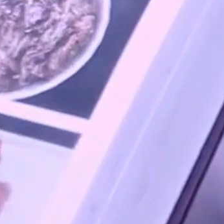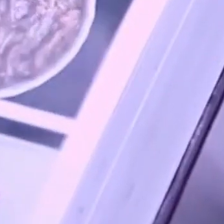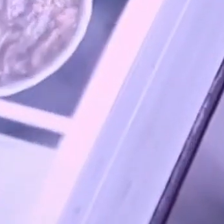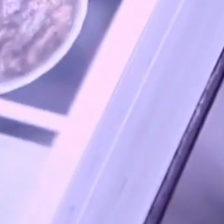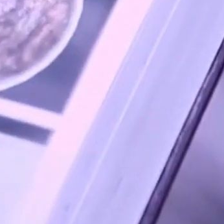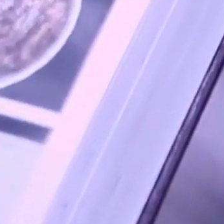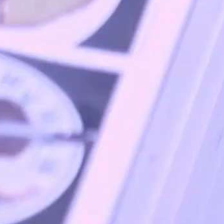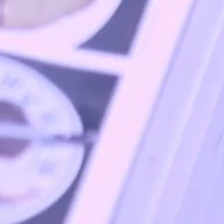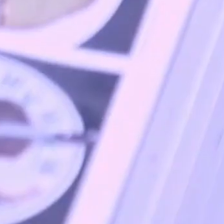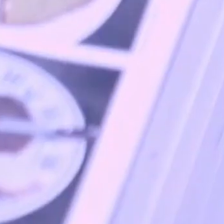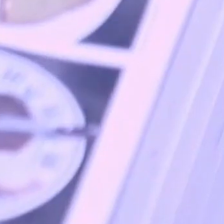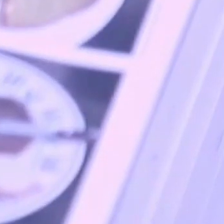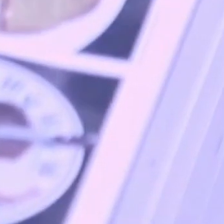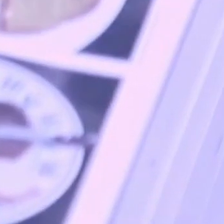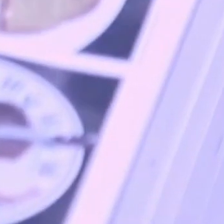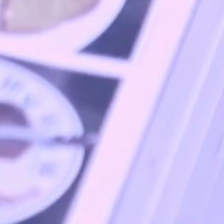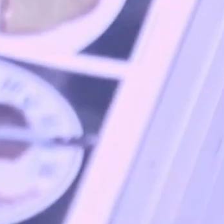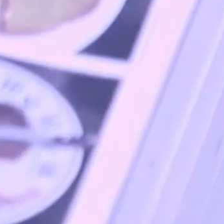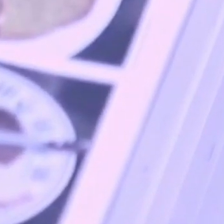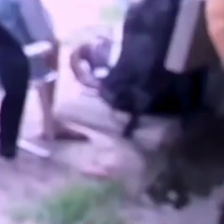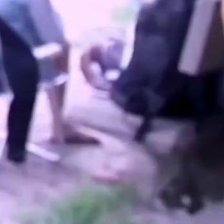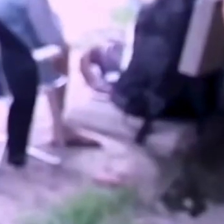a terra me dá.